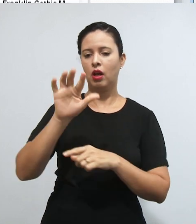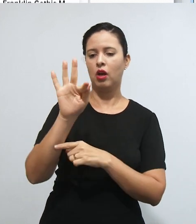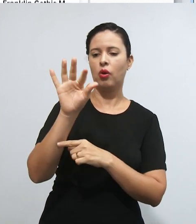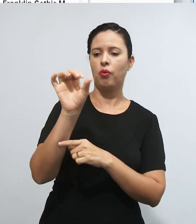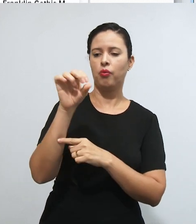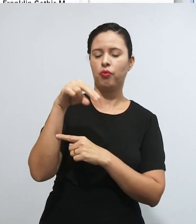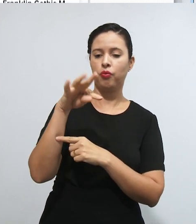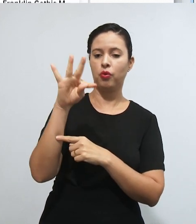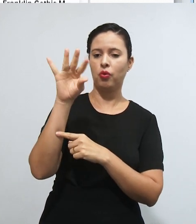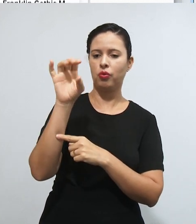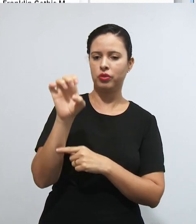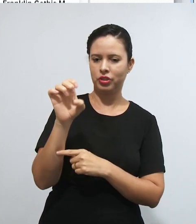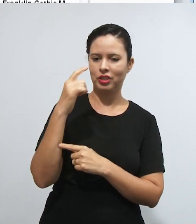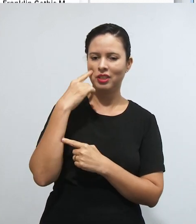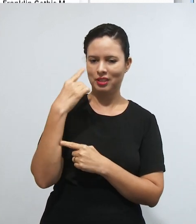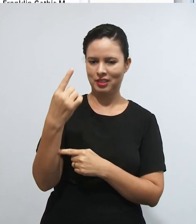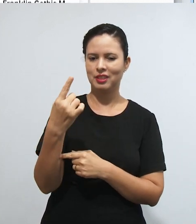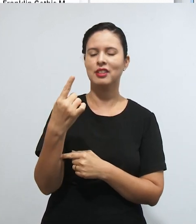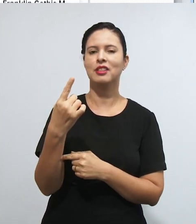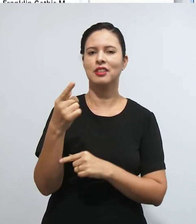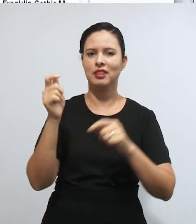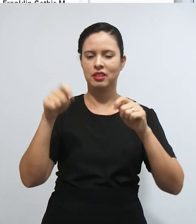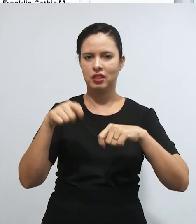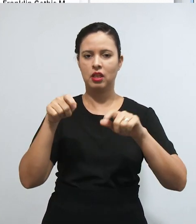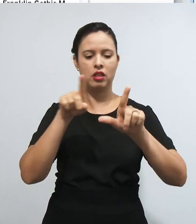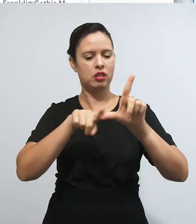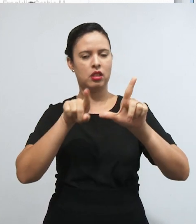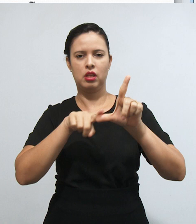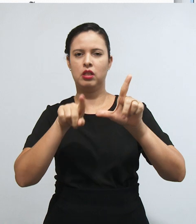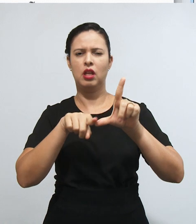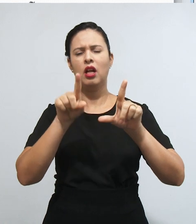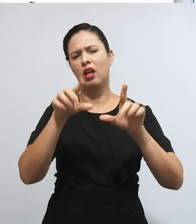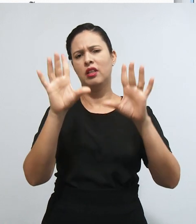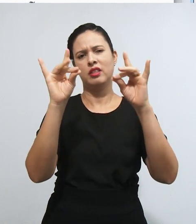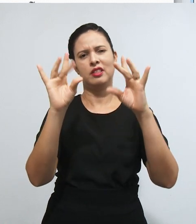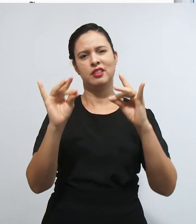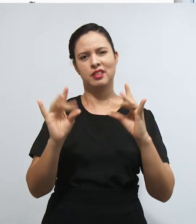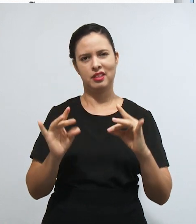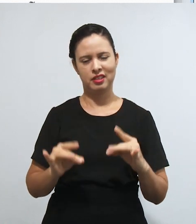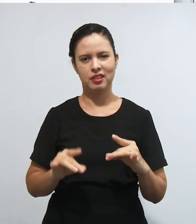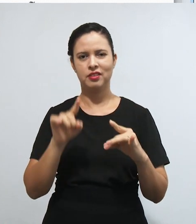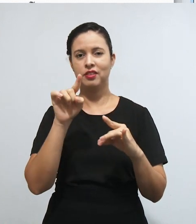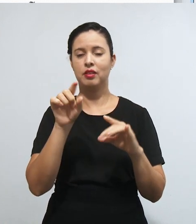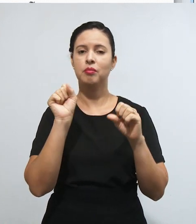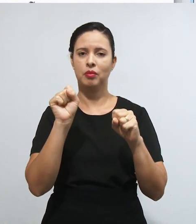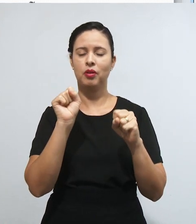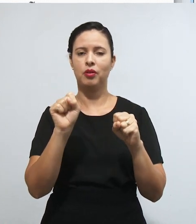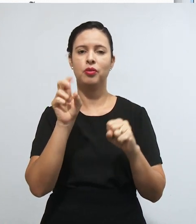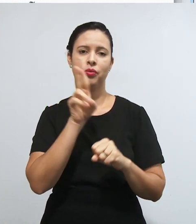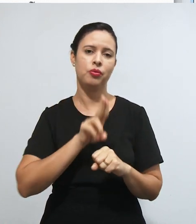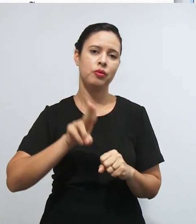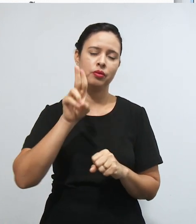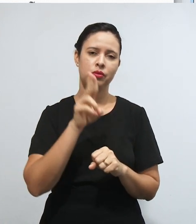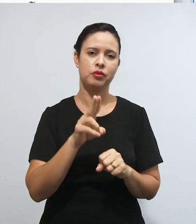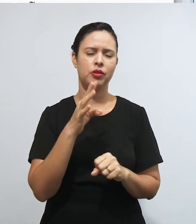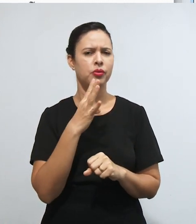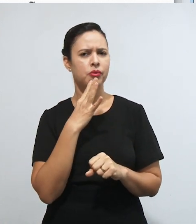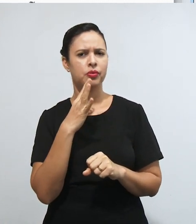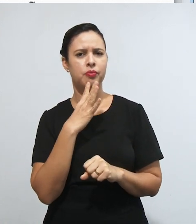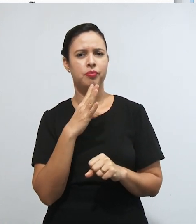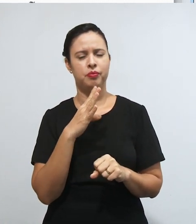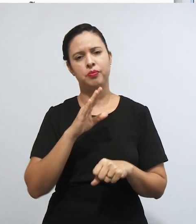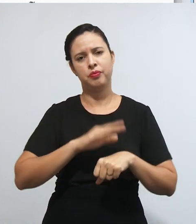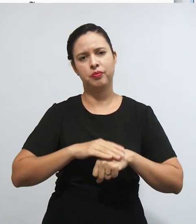que está prevista, né? Então, você pode também escolher aqui a fonte. Enfim, são detalhes que você pode estar aperfeiçoando na criação